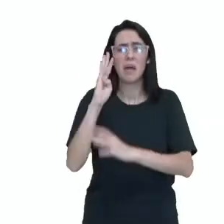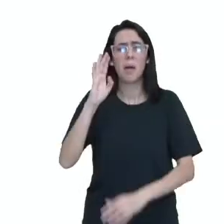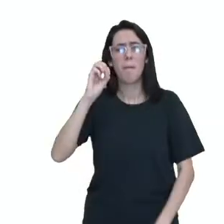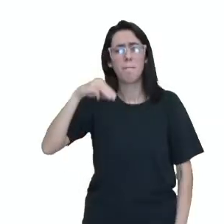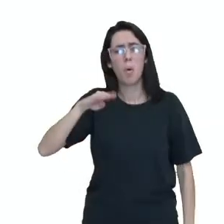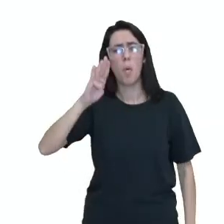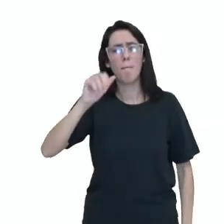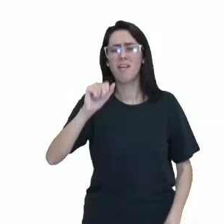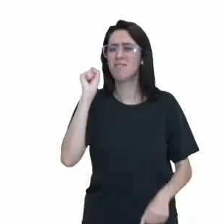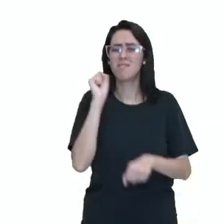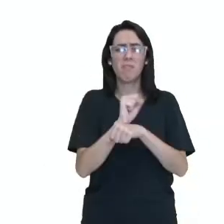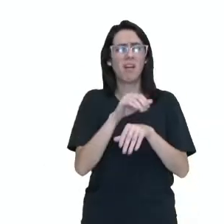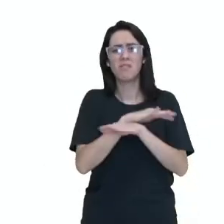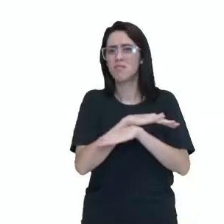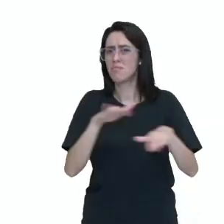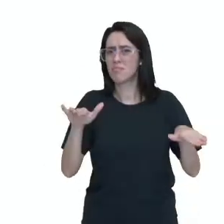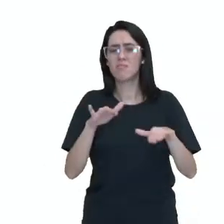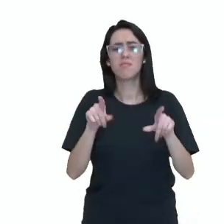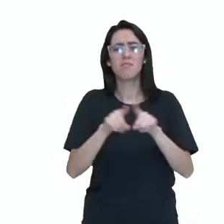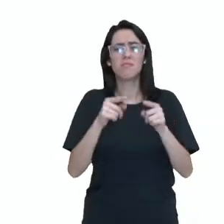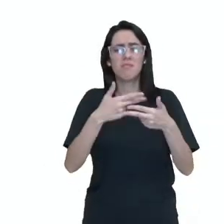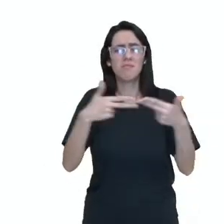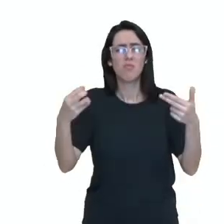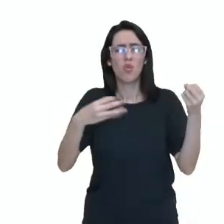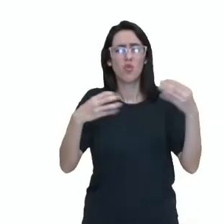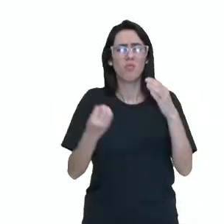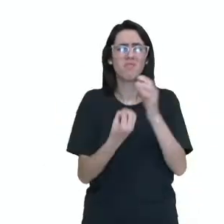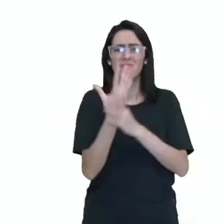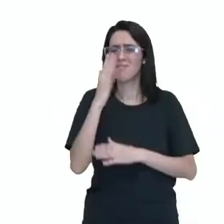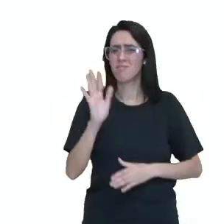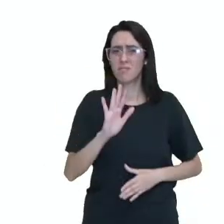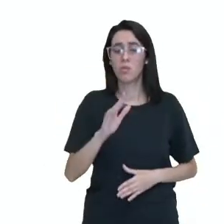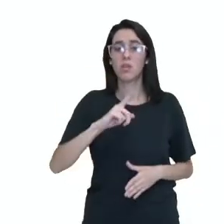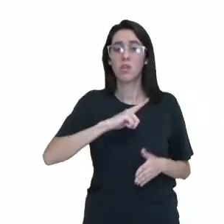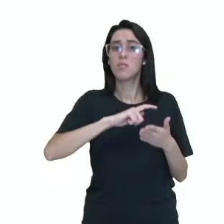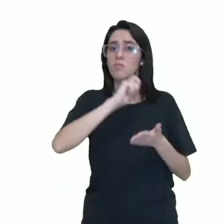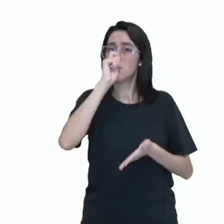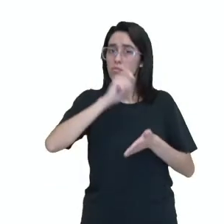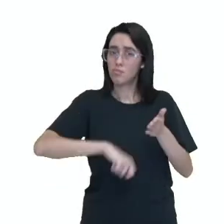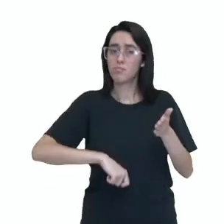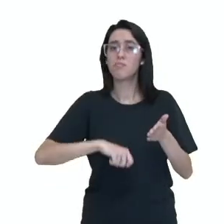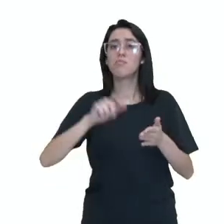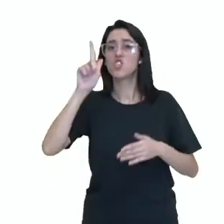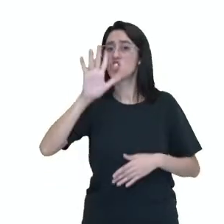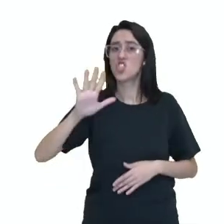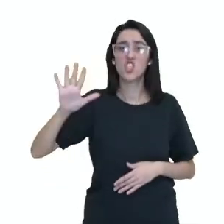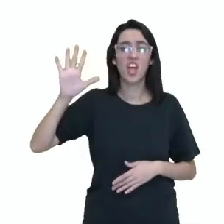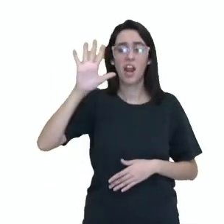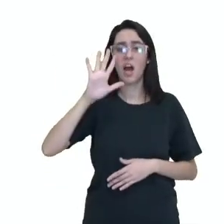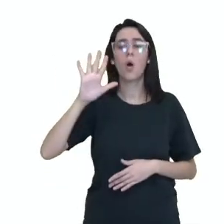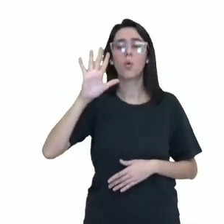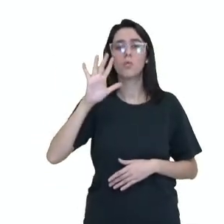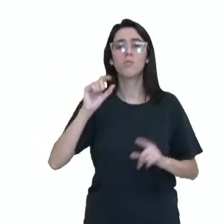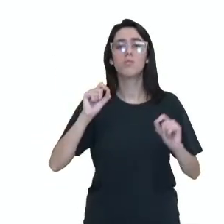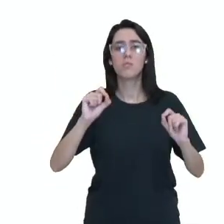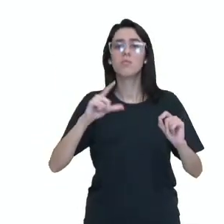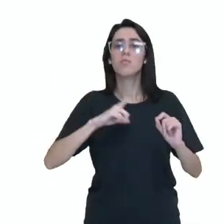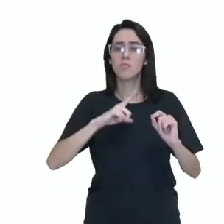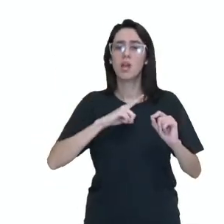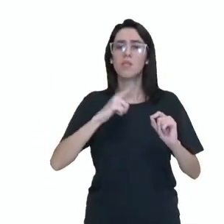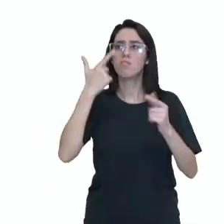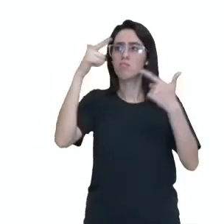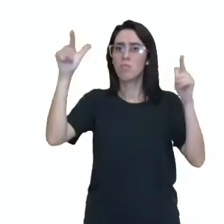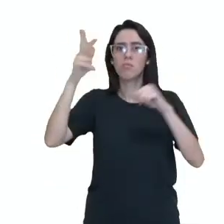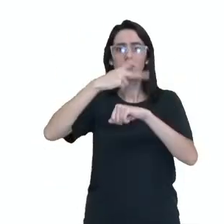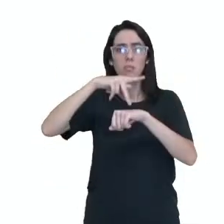data próxima e ao desarmamento nuclear, sobre um tratado de desarmamento geral e completo sob controle